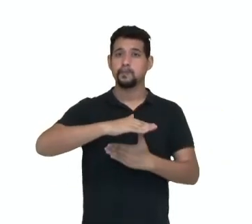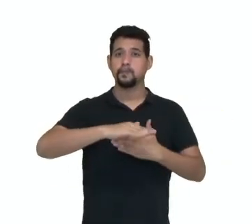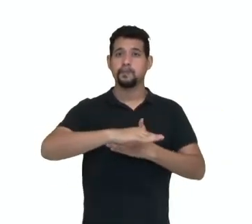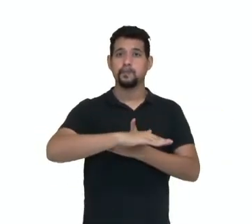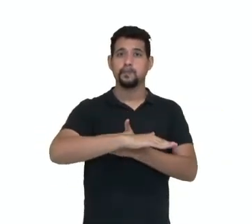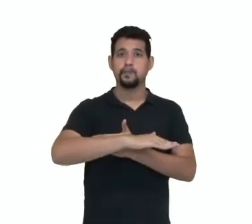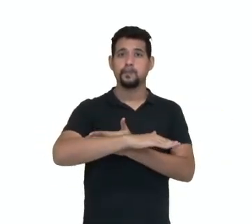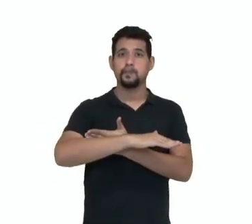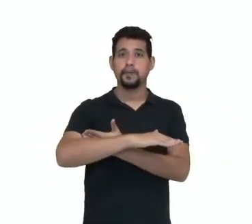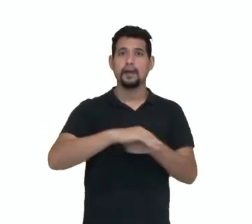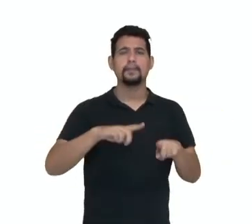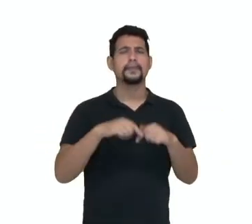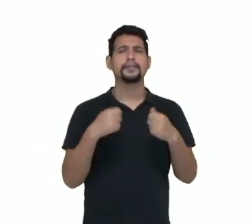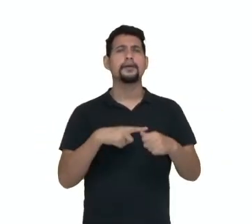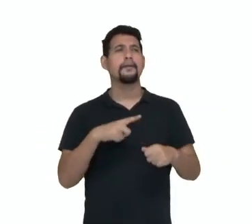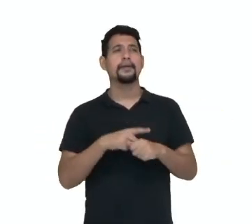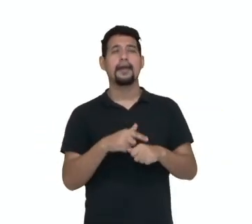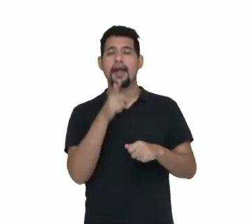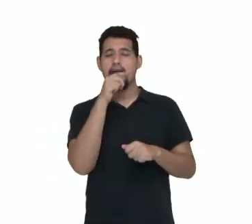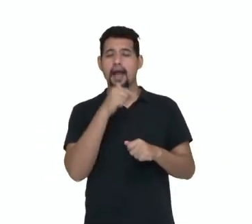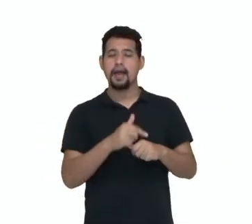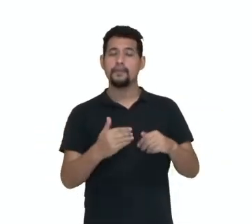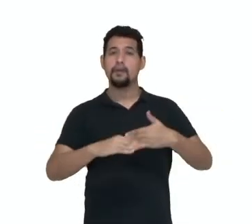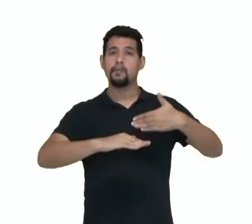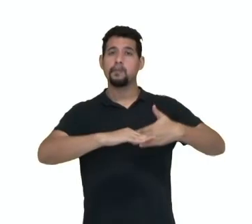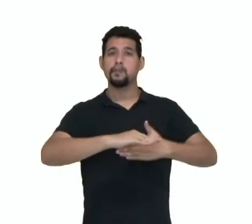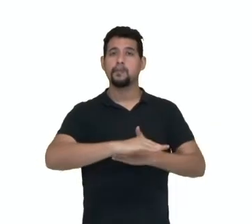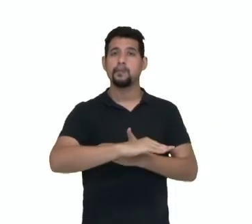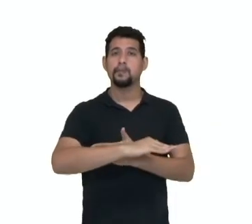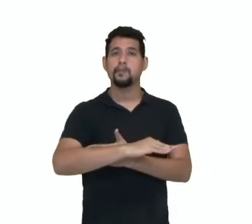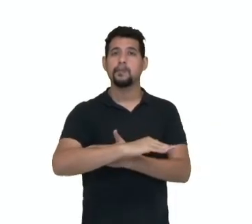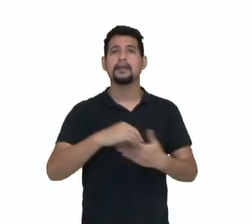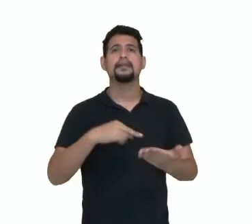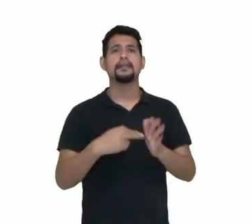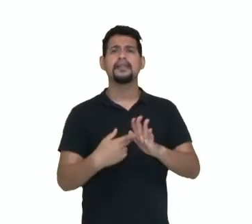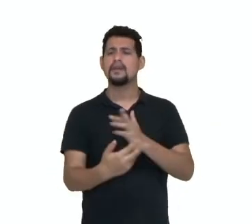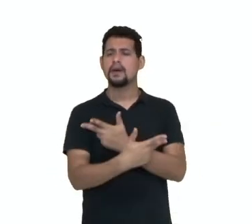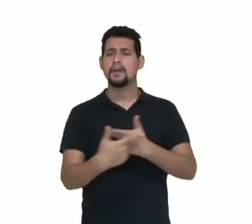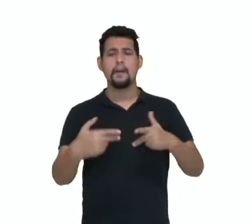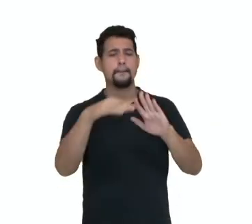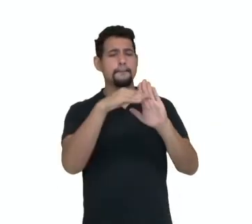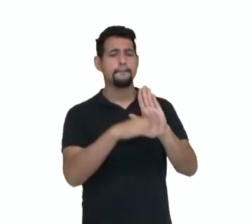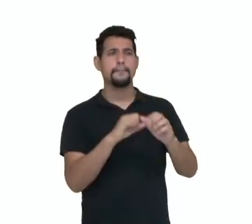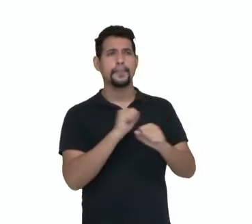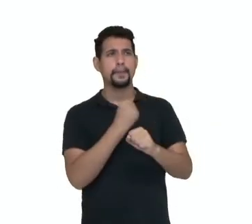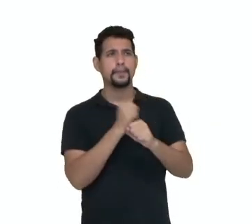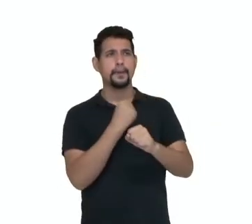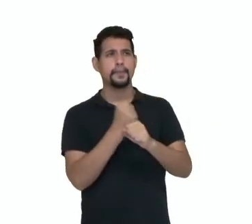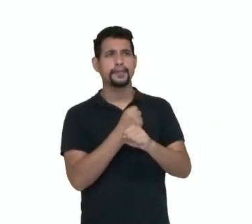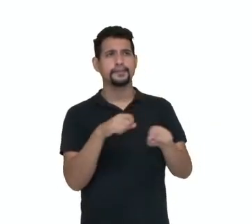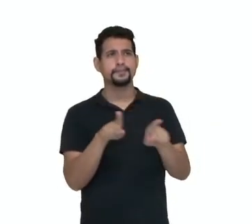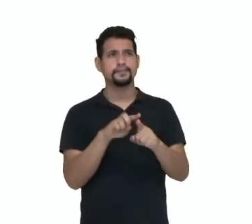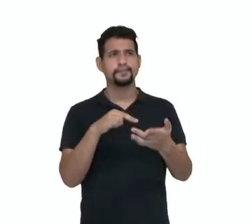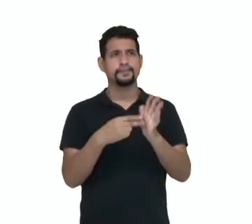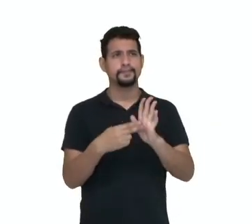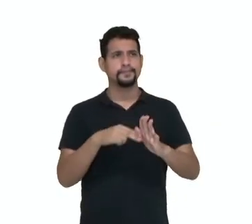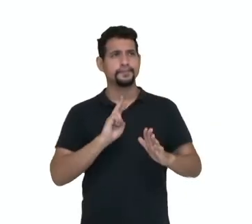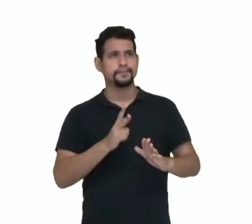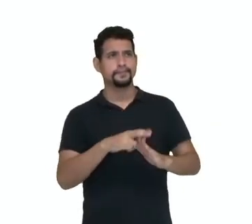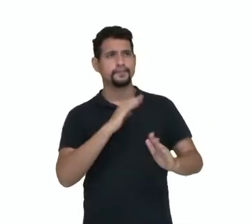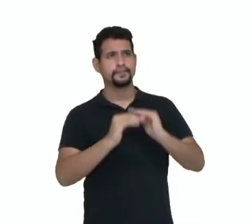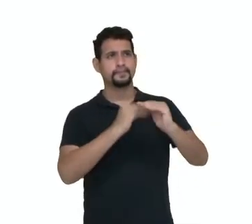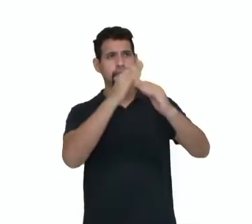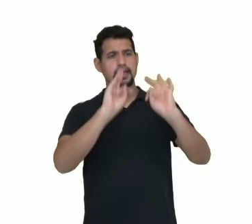Para a proteção da riqueza, o subsolo aquático levou o desenvolvimento de um grande programa de construção de submarinos, em constante desenvolvimento